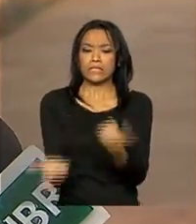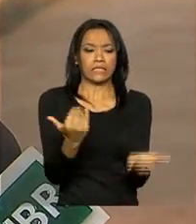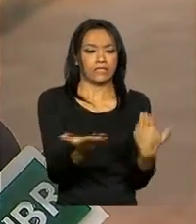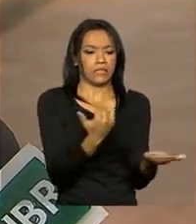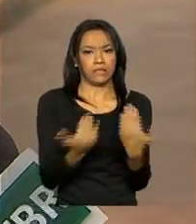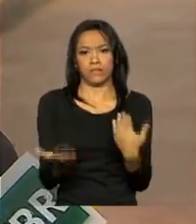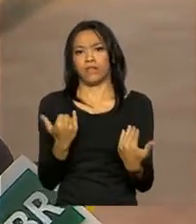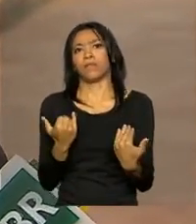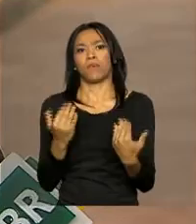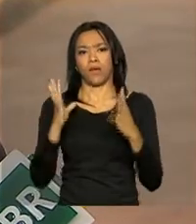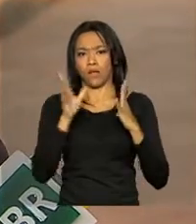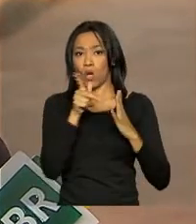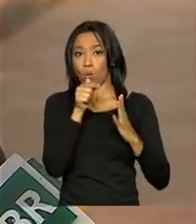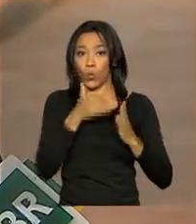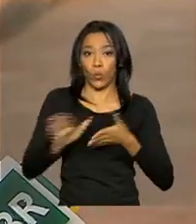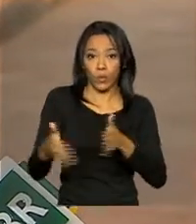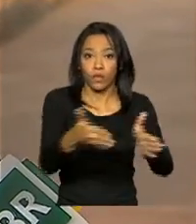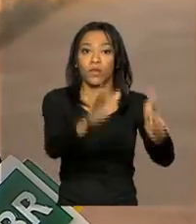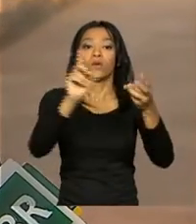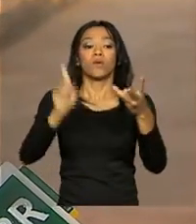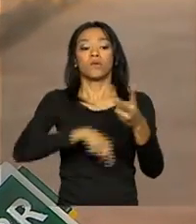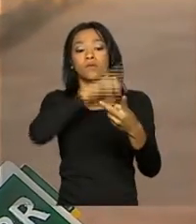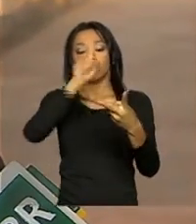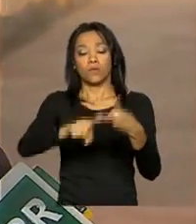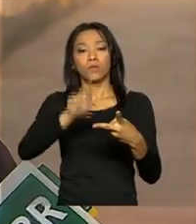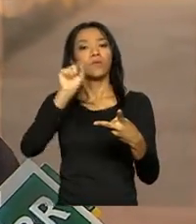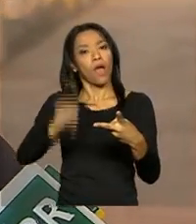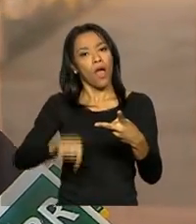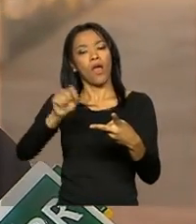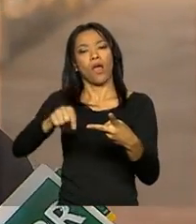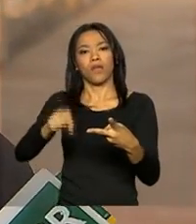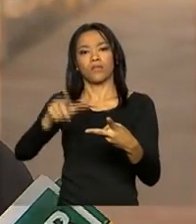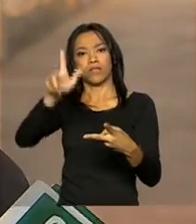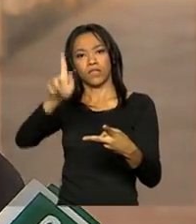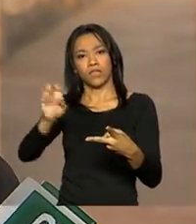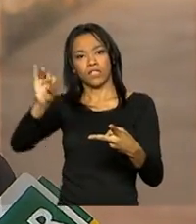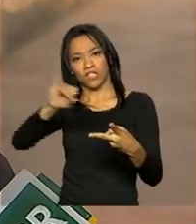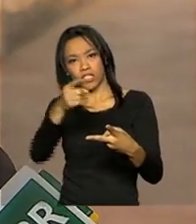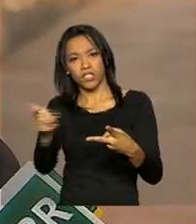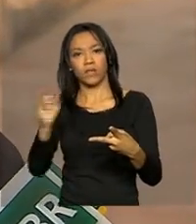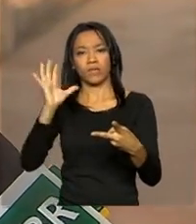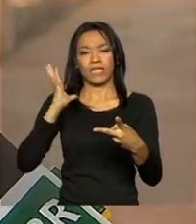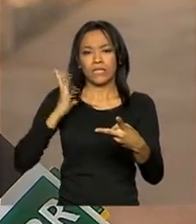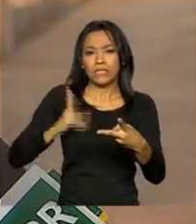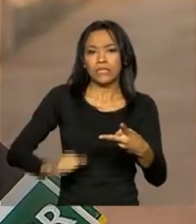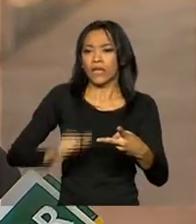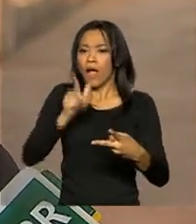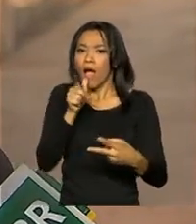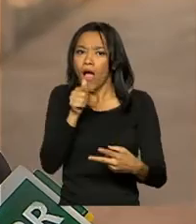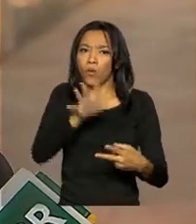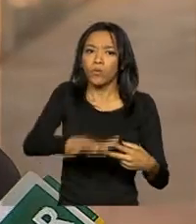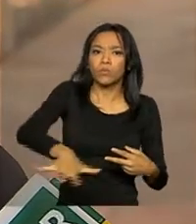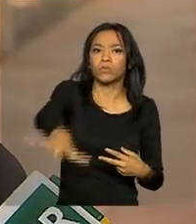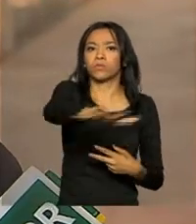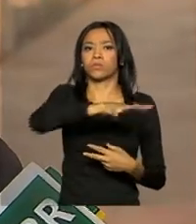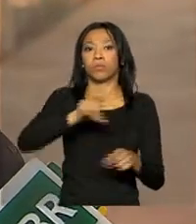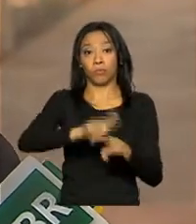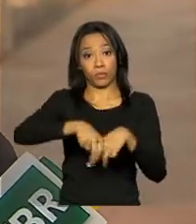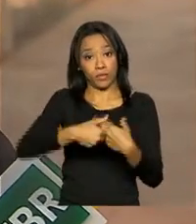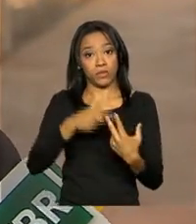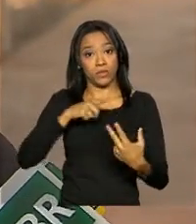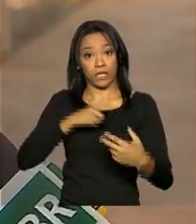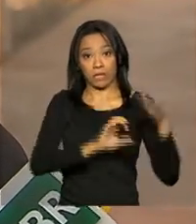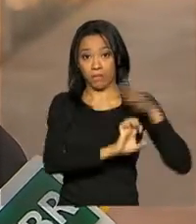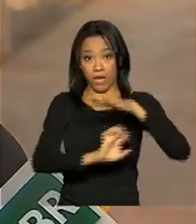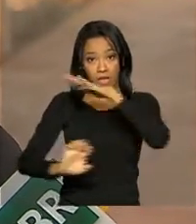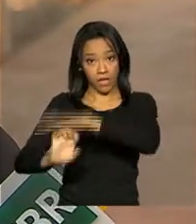nossos rios e o segundo é investir na gestão de recursos hídricos, tanto que a gente envolve, junto com as companhias de saneamento,